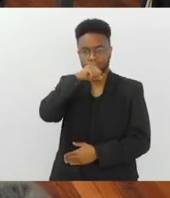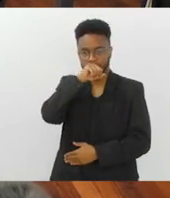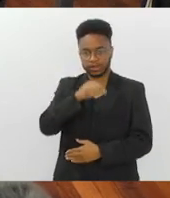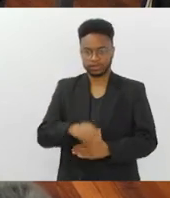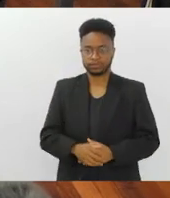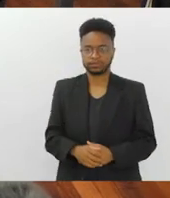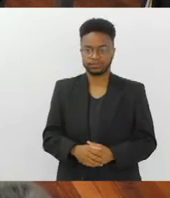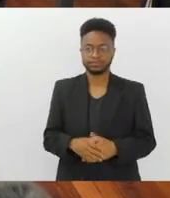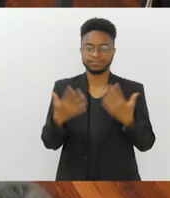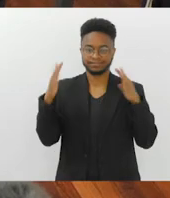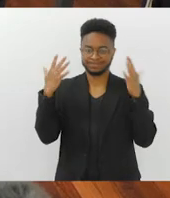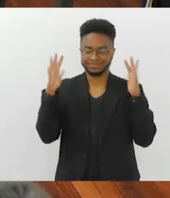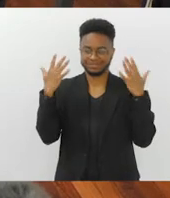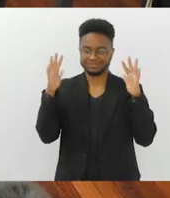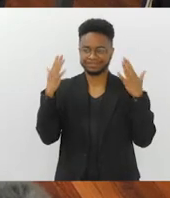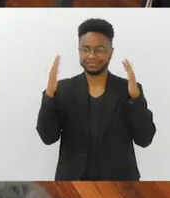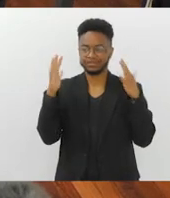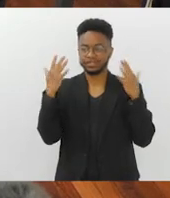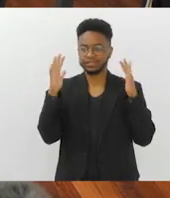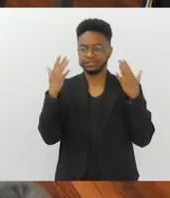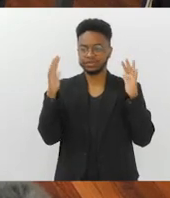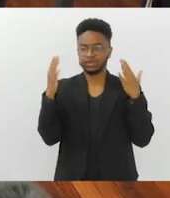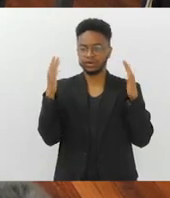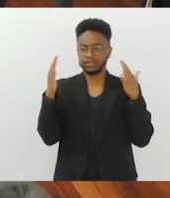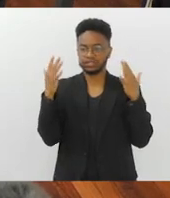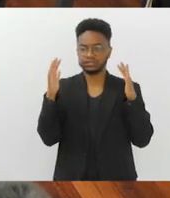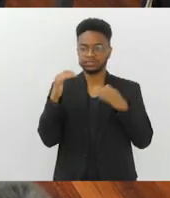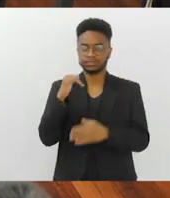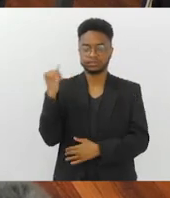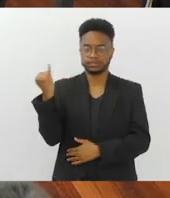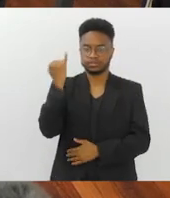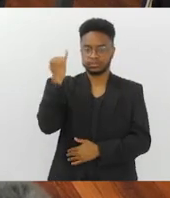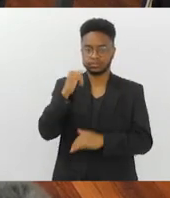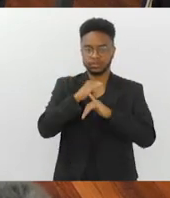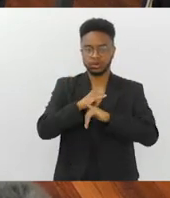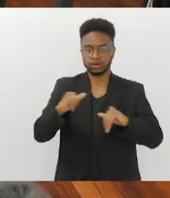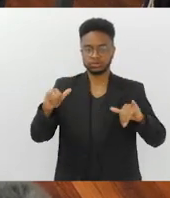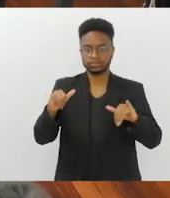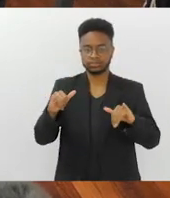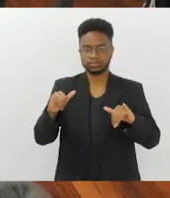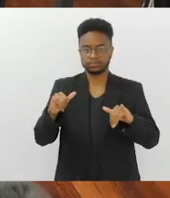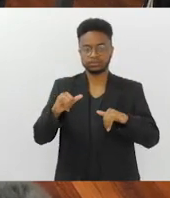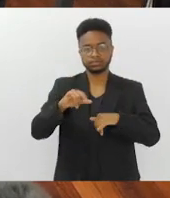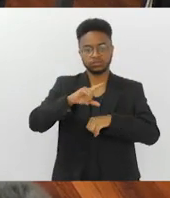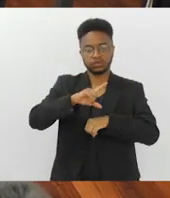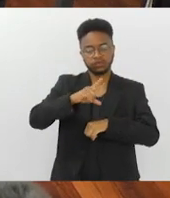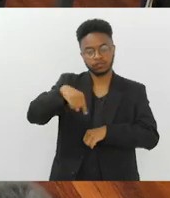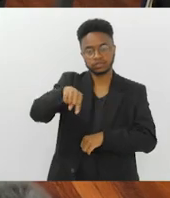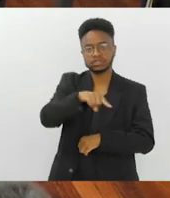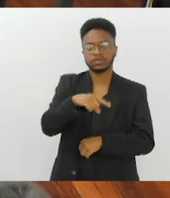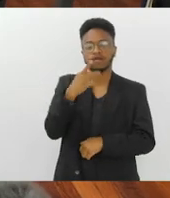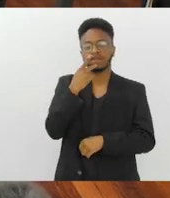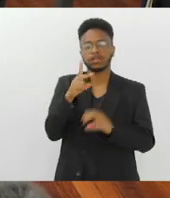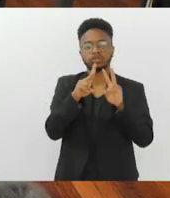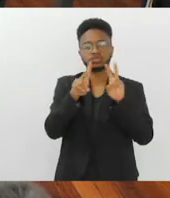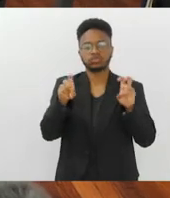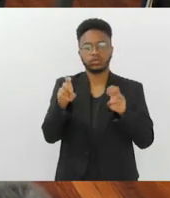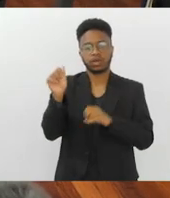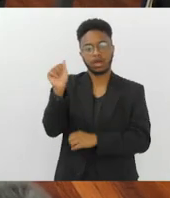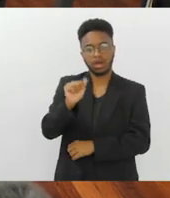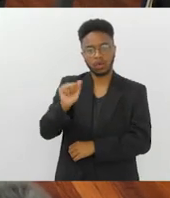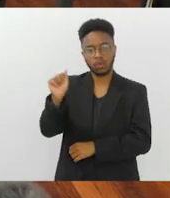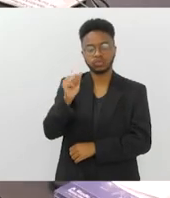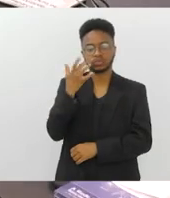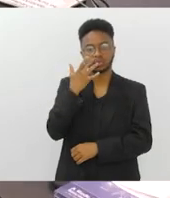Importante dizer, obrigada. Importante dizer que falar do Agosto Dourado e da